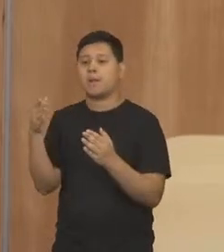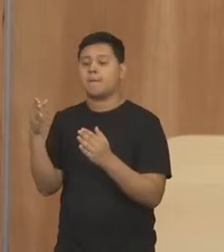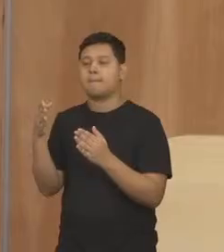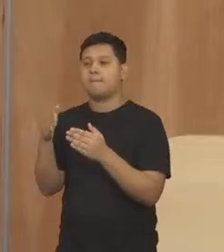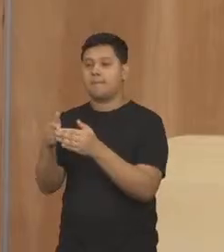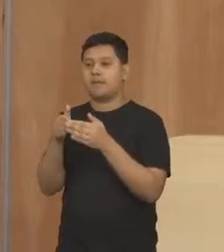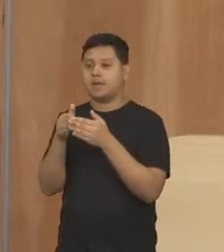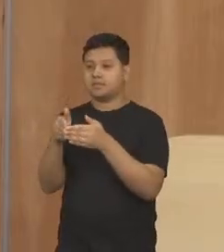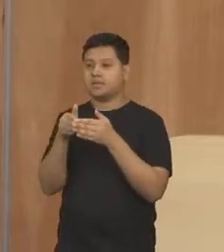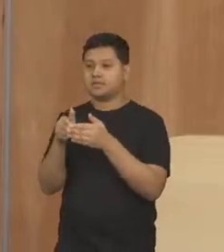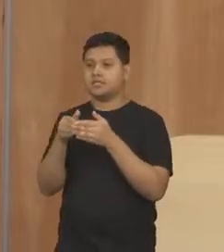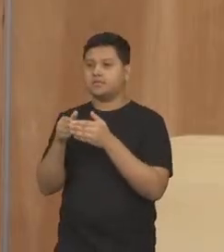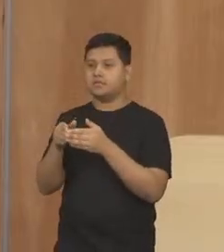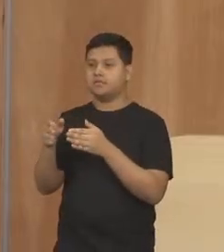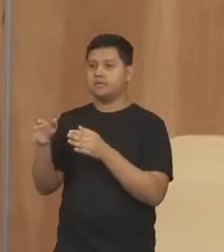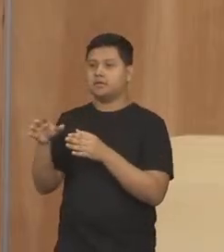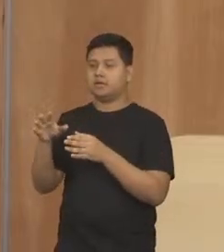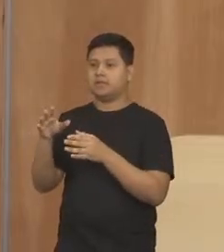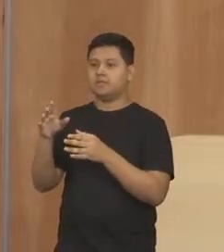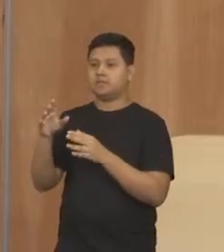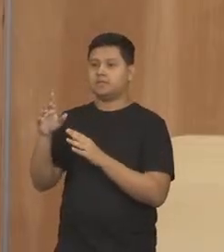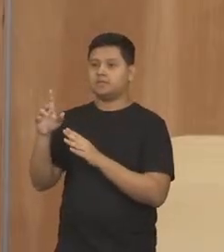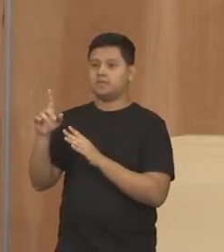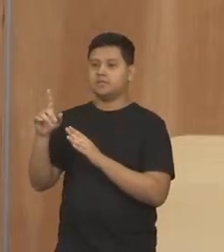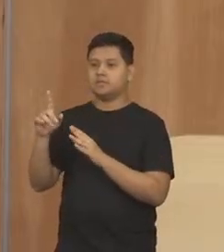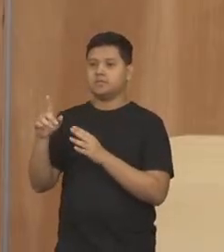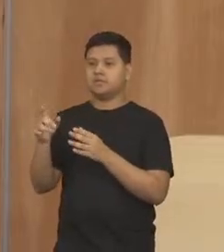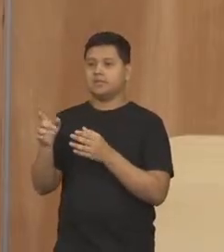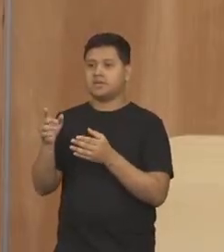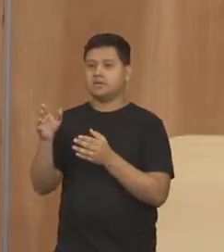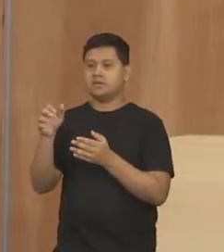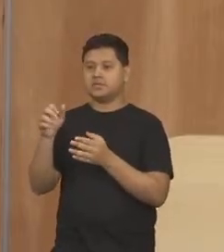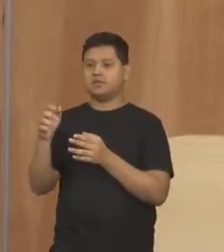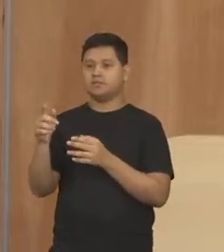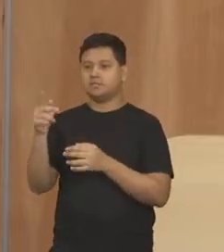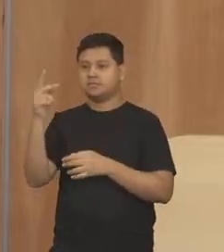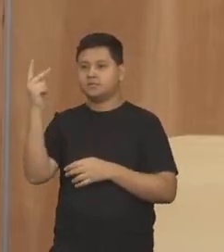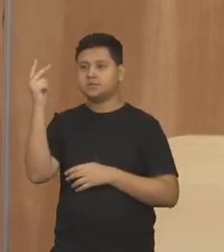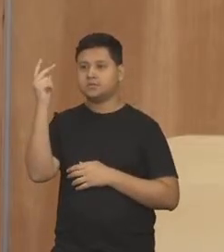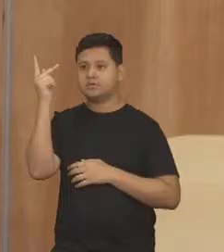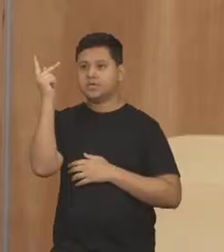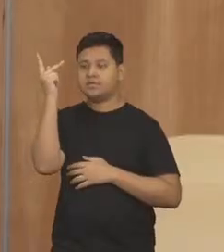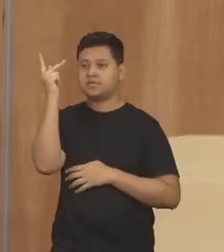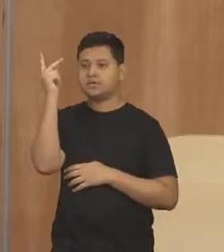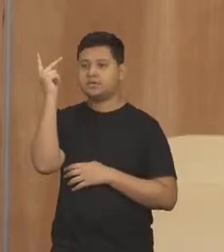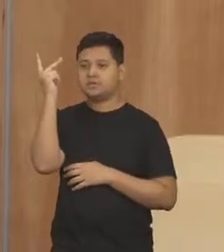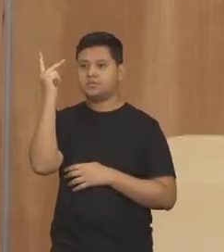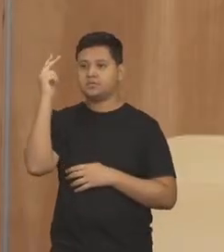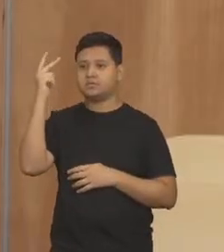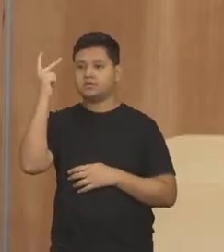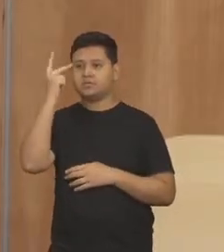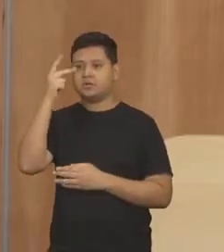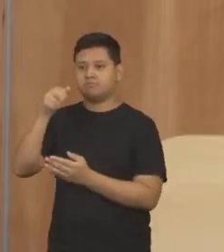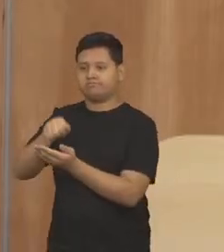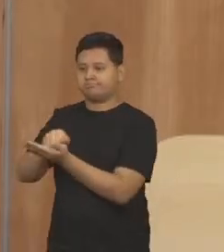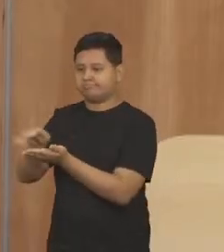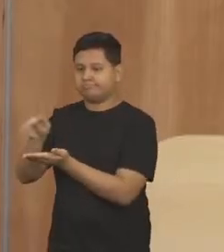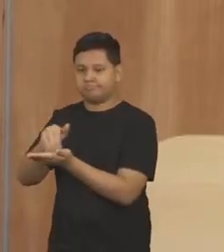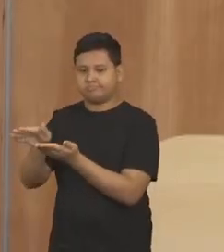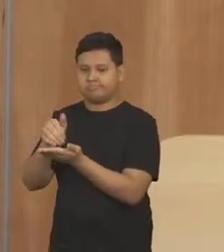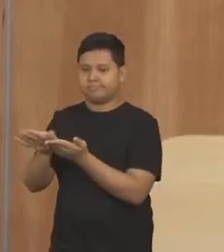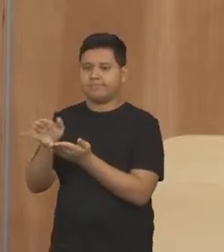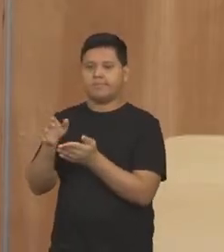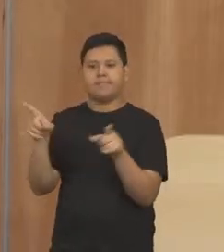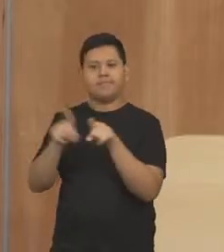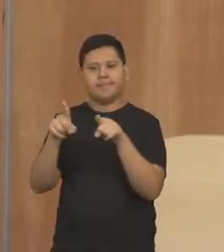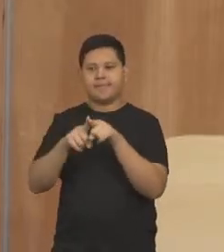segunda. Denúncia de ex-diretor sendo funcionário fantasma. Agora, denúncia de uma servidora super importante também, que supostamente